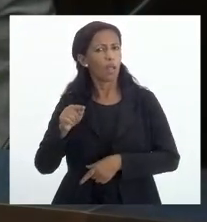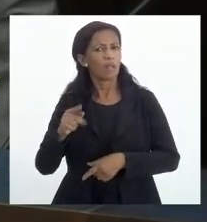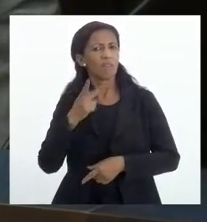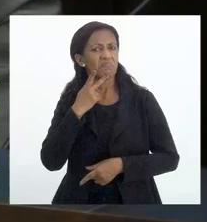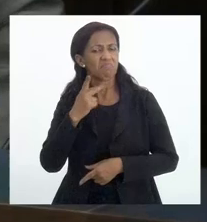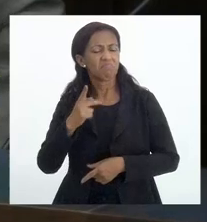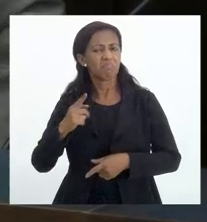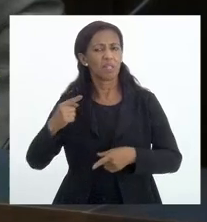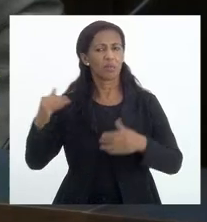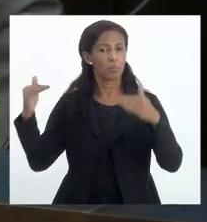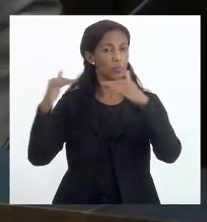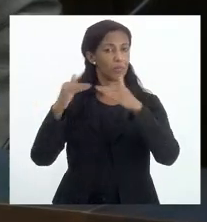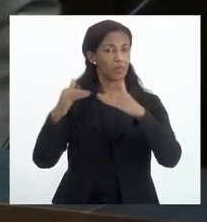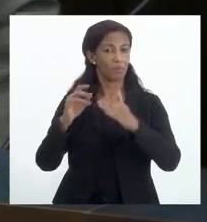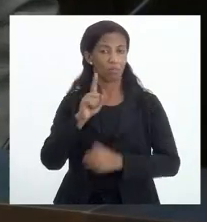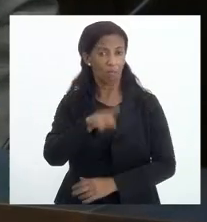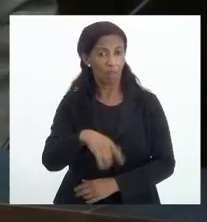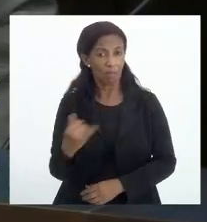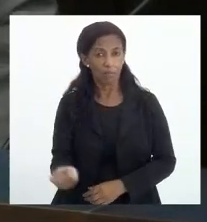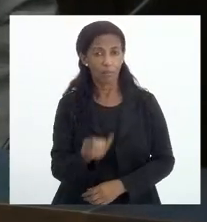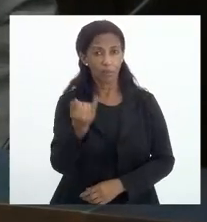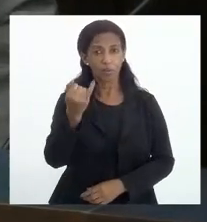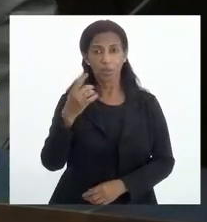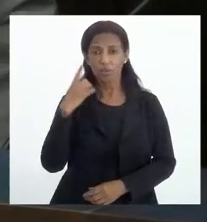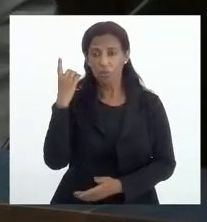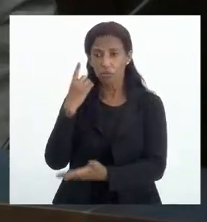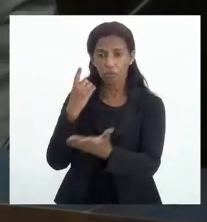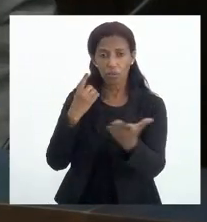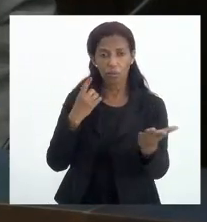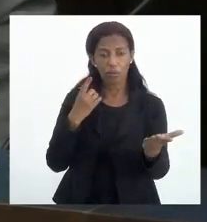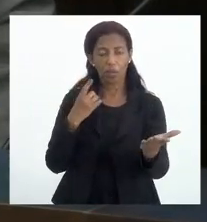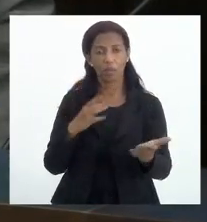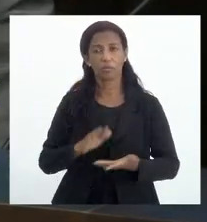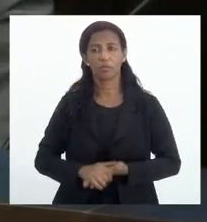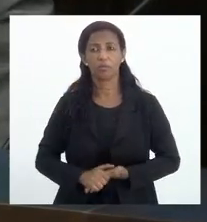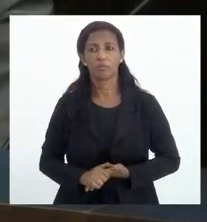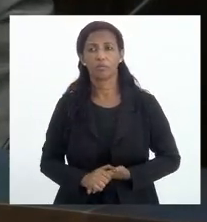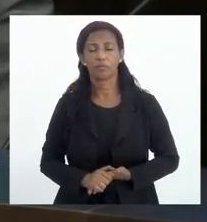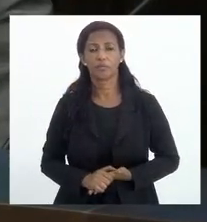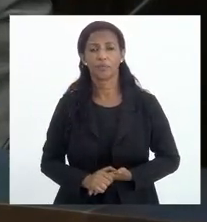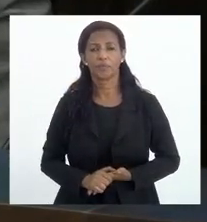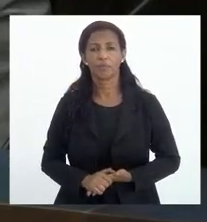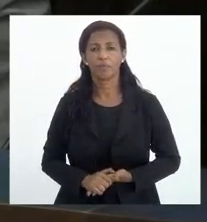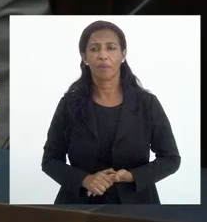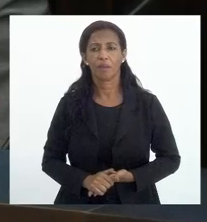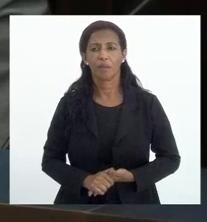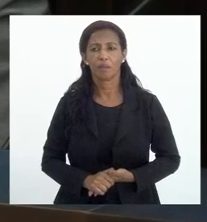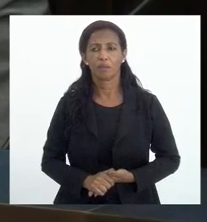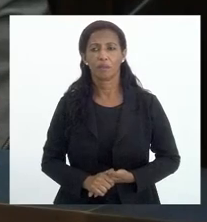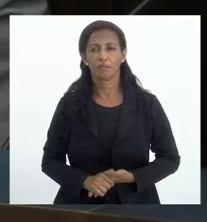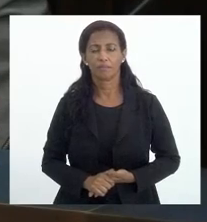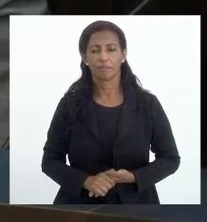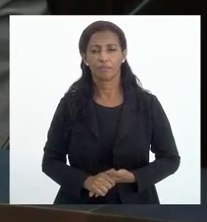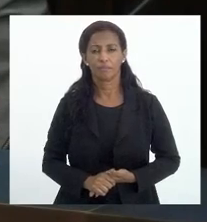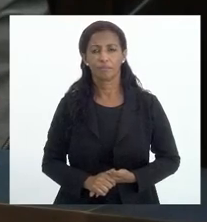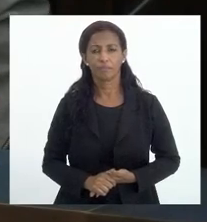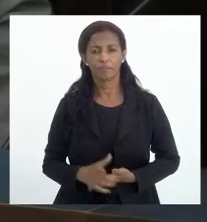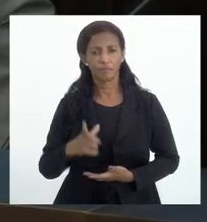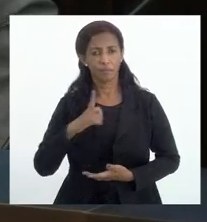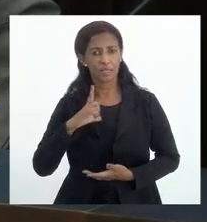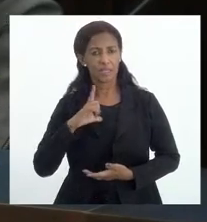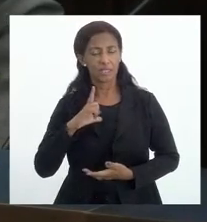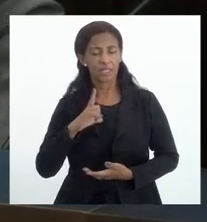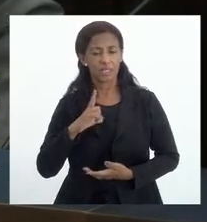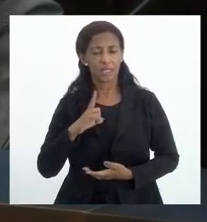teto. Então, é importante que as deputadas e os deputados que tenham as